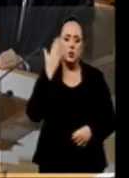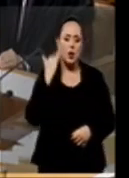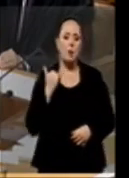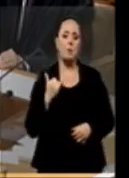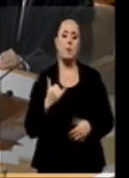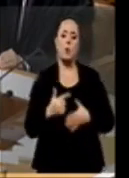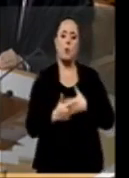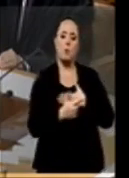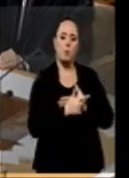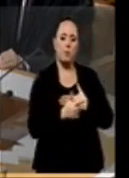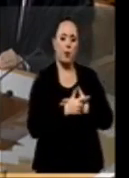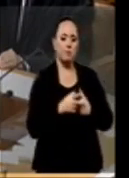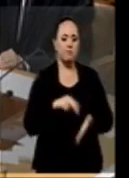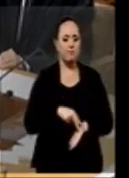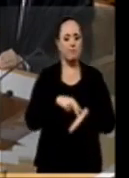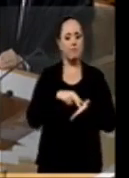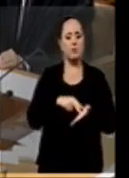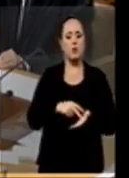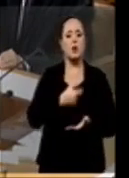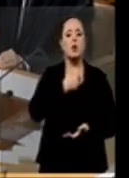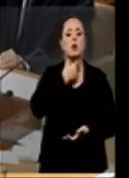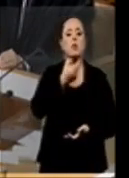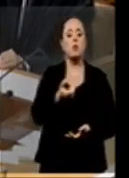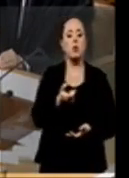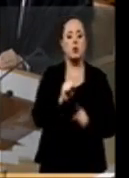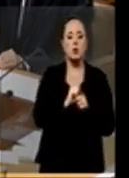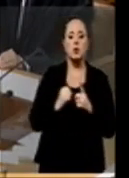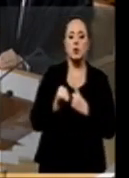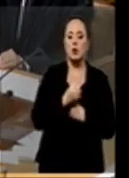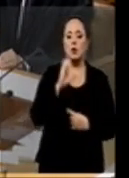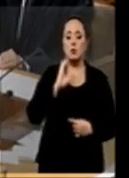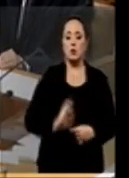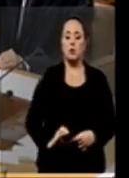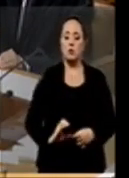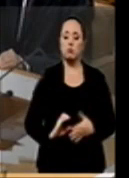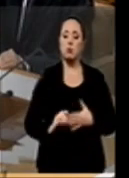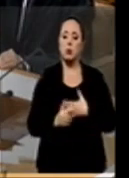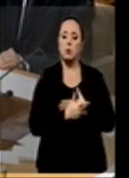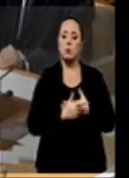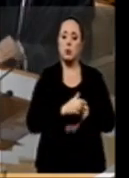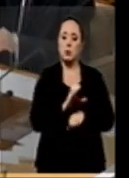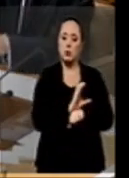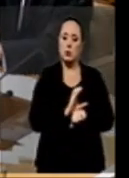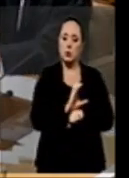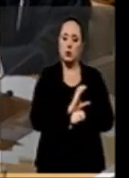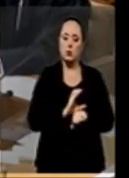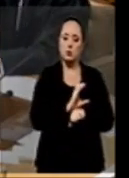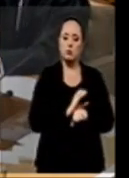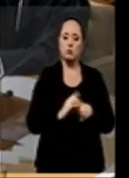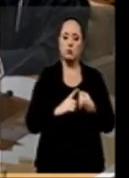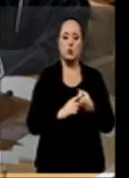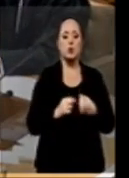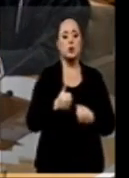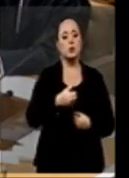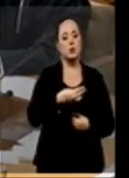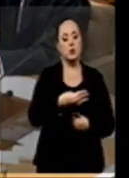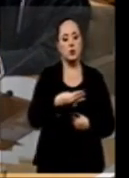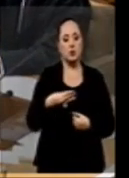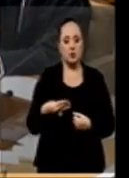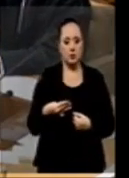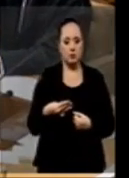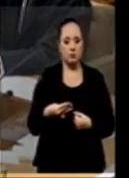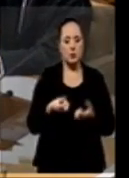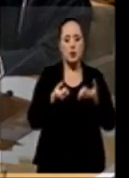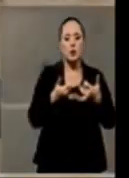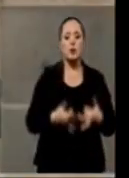voz da sociedade civil e de seu dever constitucional e os termos do artigo 133 que